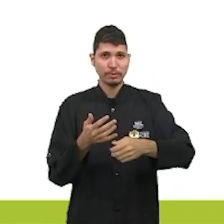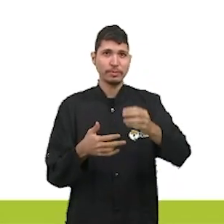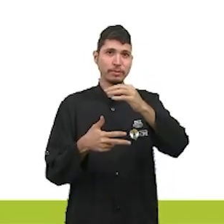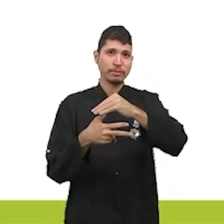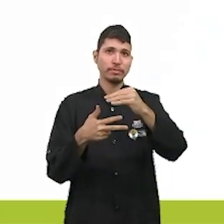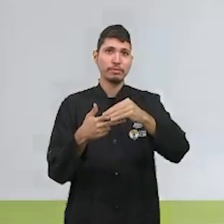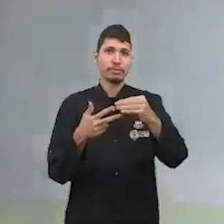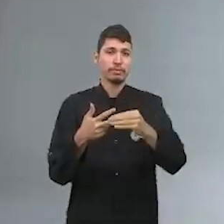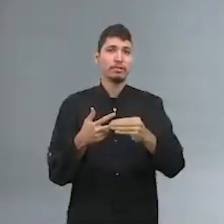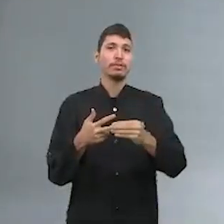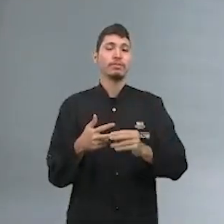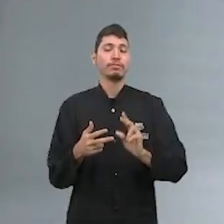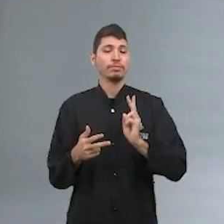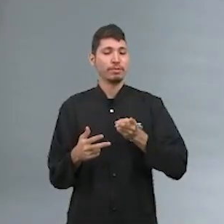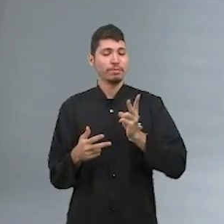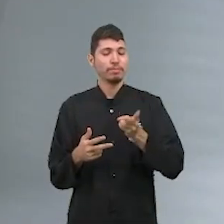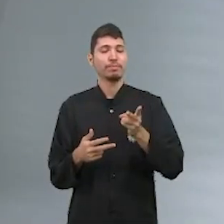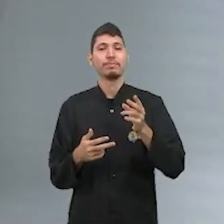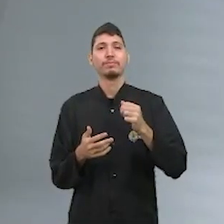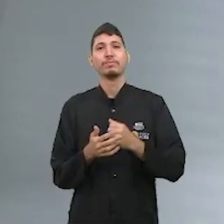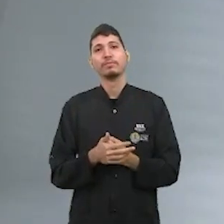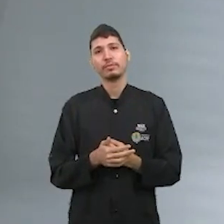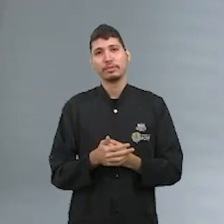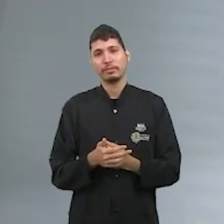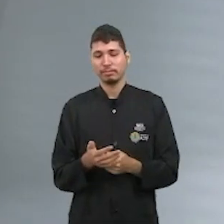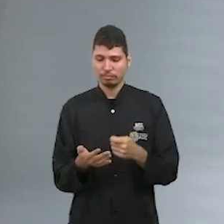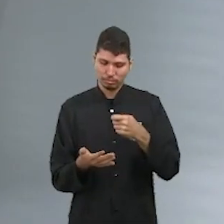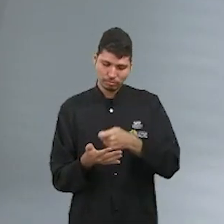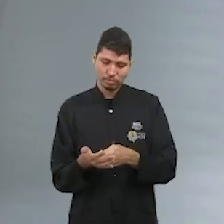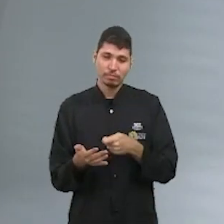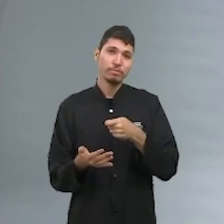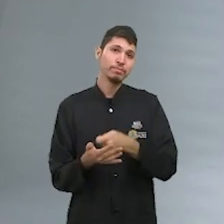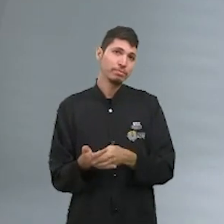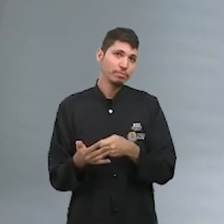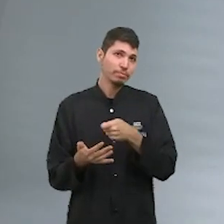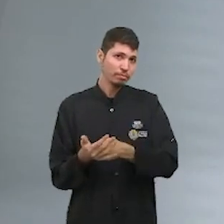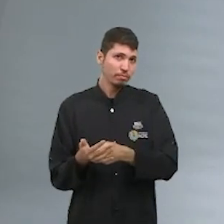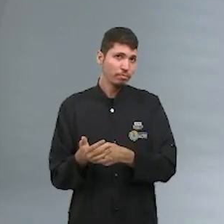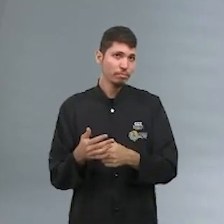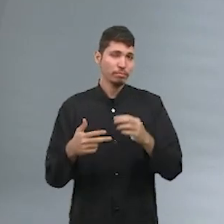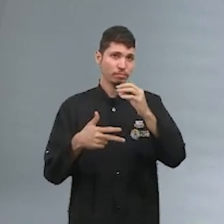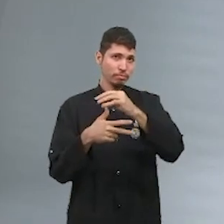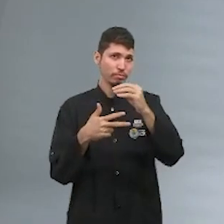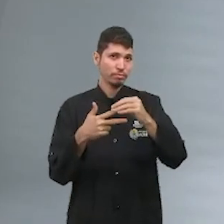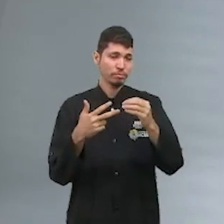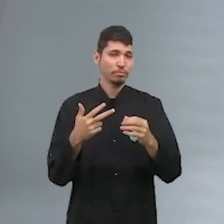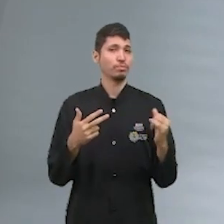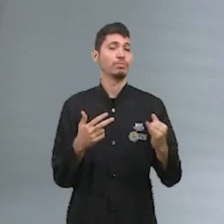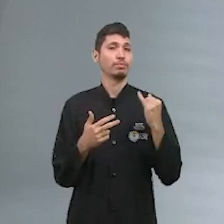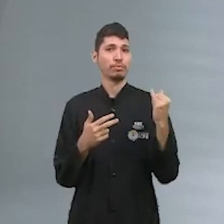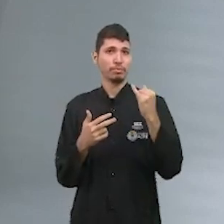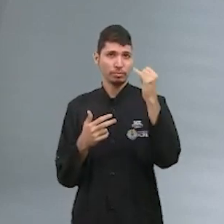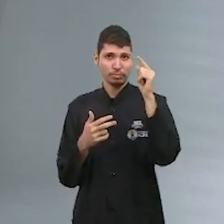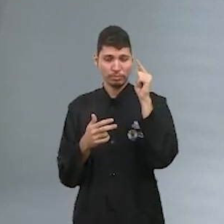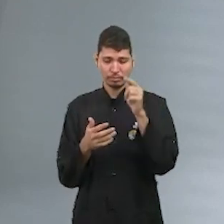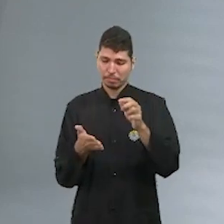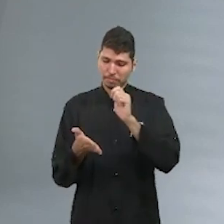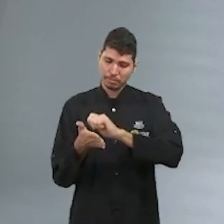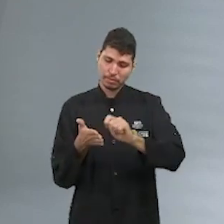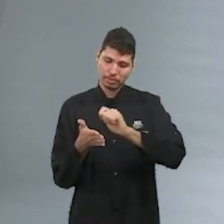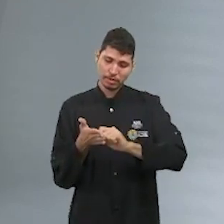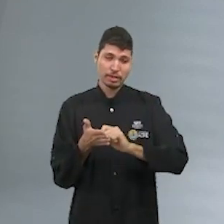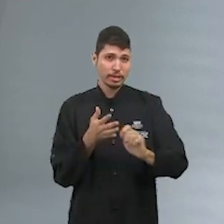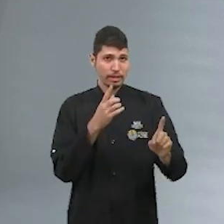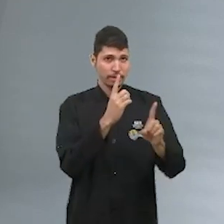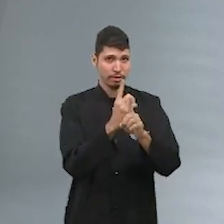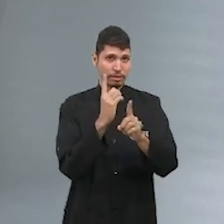outras aulas eu sempre vou estar pontuando isso aqui porque tem muita questão que traz, que ele pede para você identificar aí